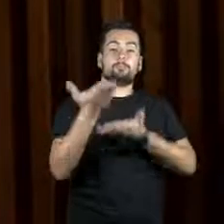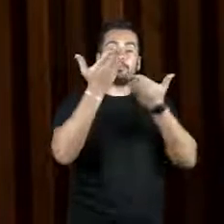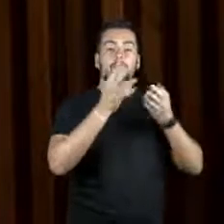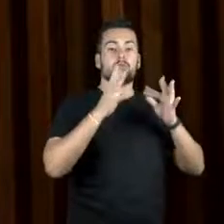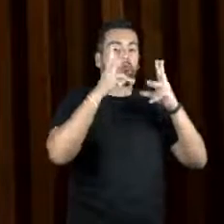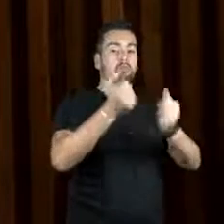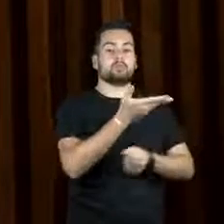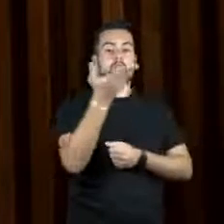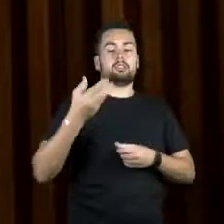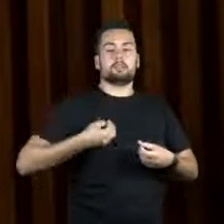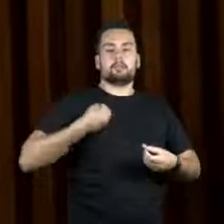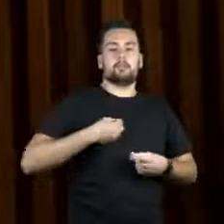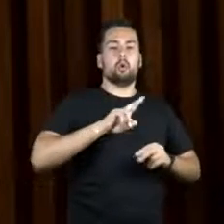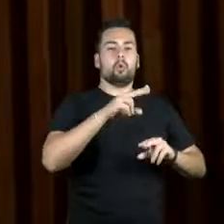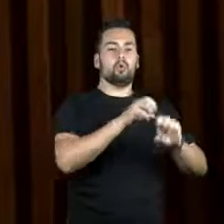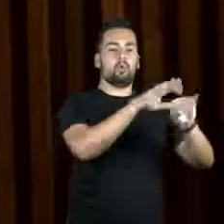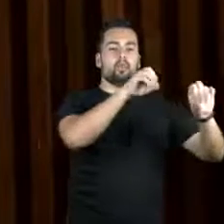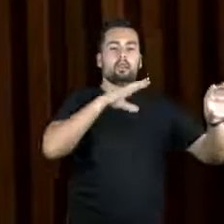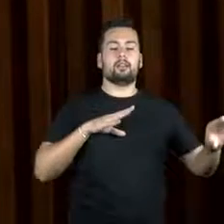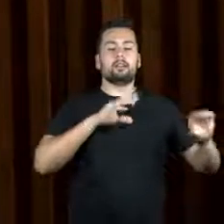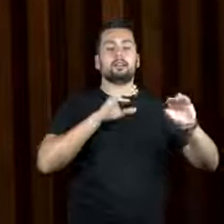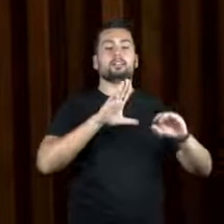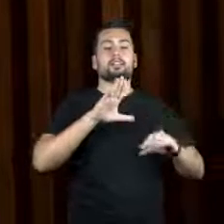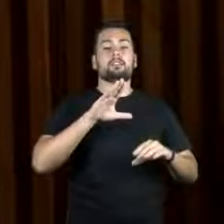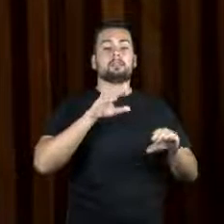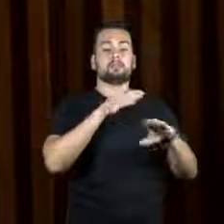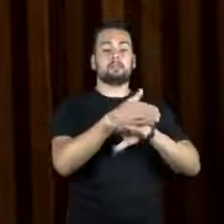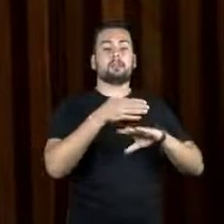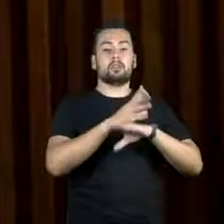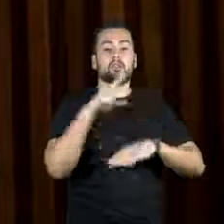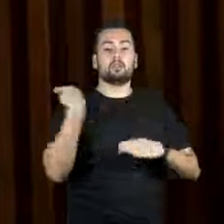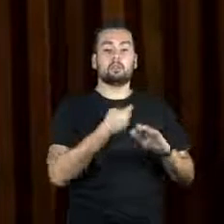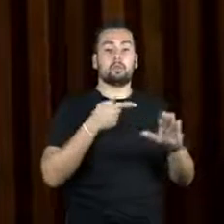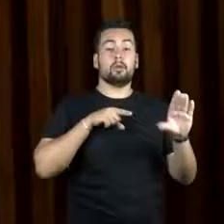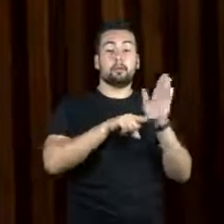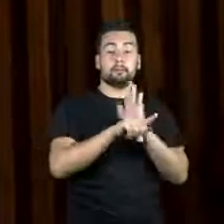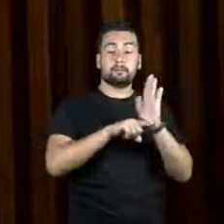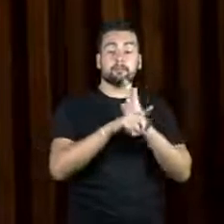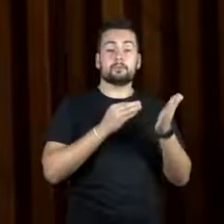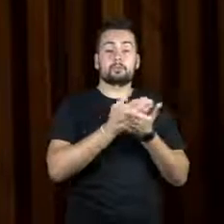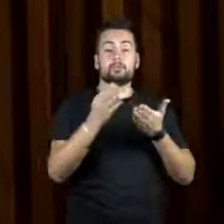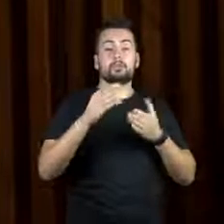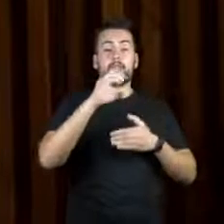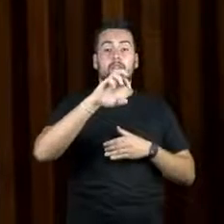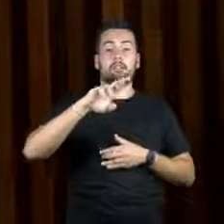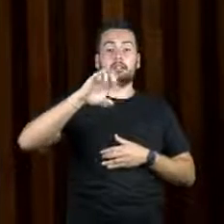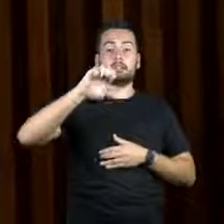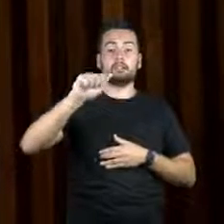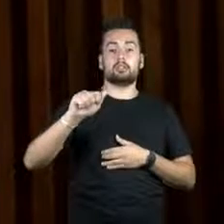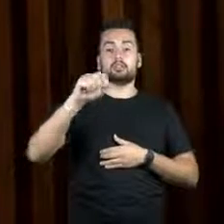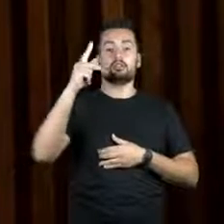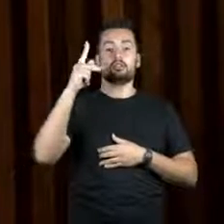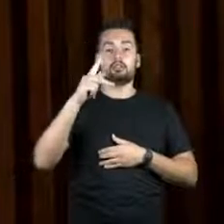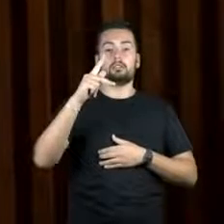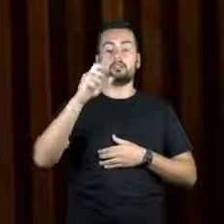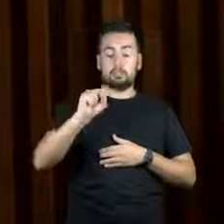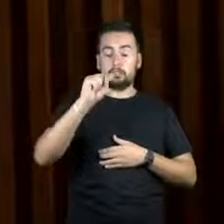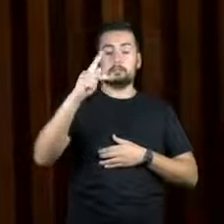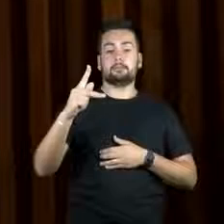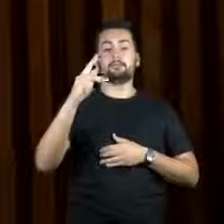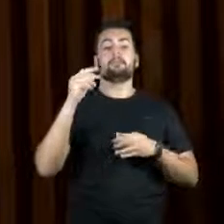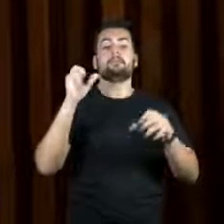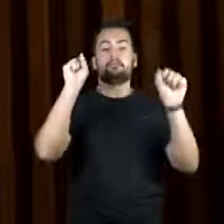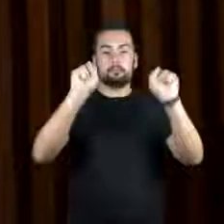tanto presencial quanto quem está online, que participem da nossa pesquisa sobre iniciativas do CREA São Paulo Capacita. Queremos ouvir